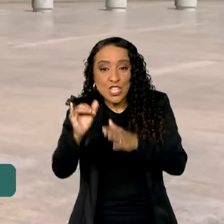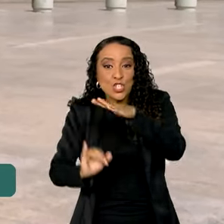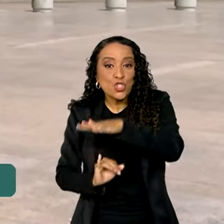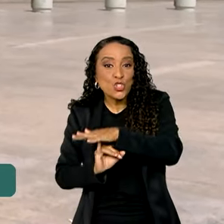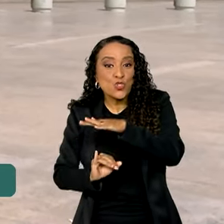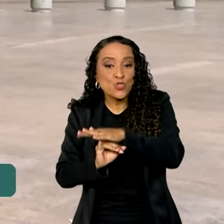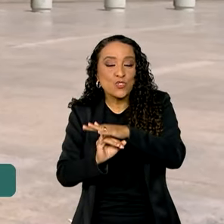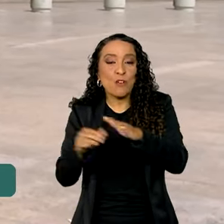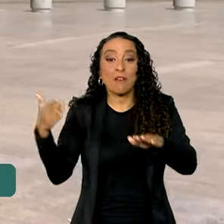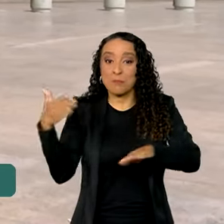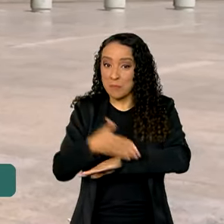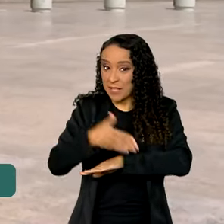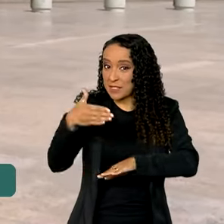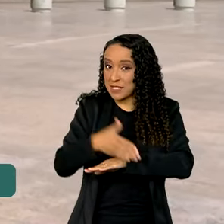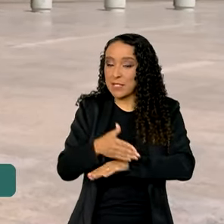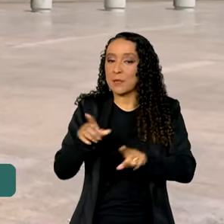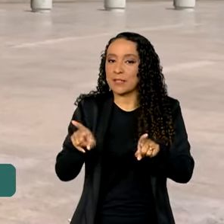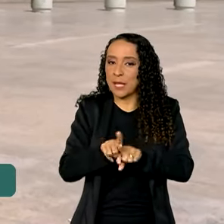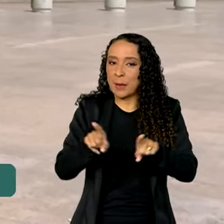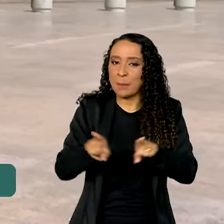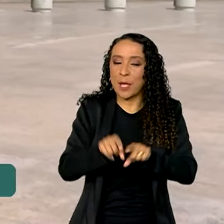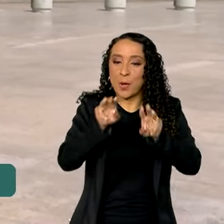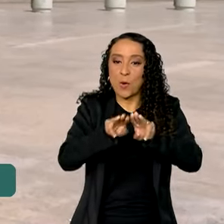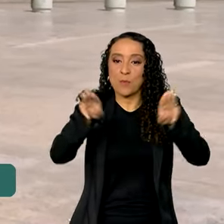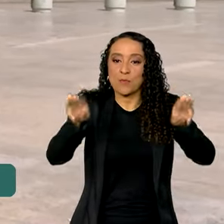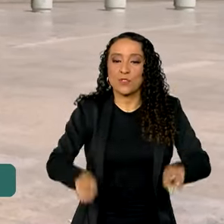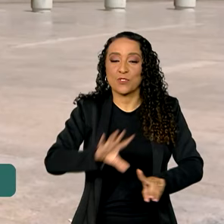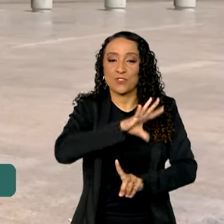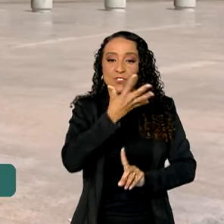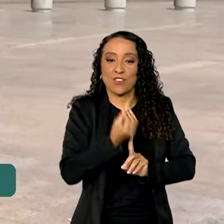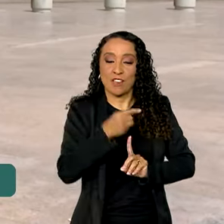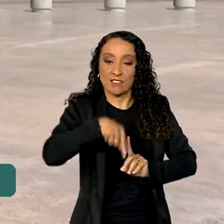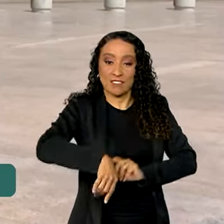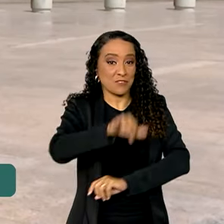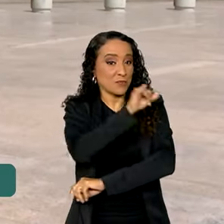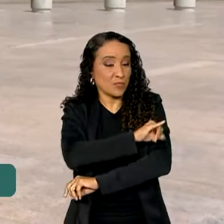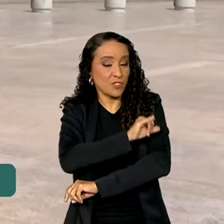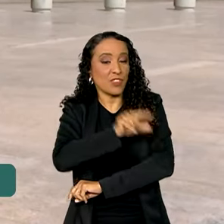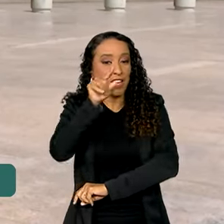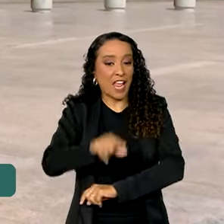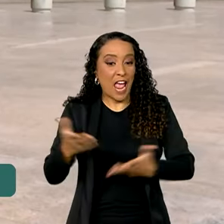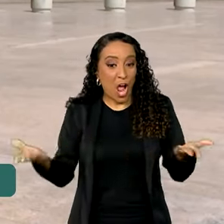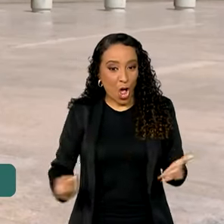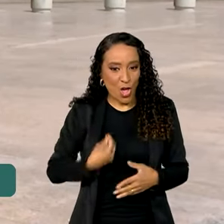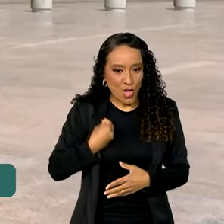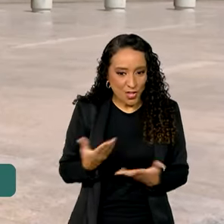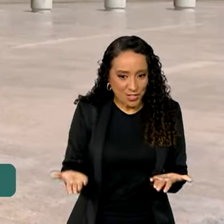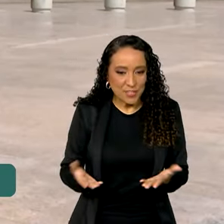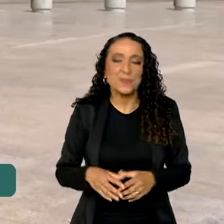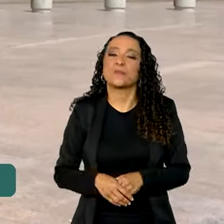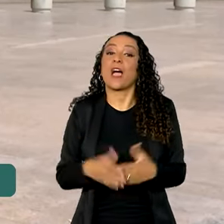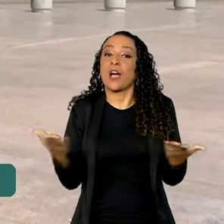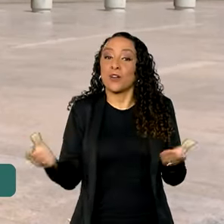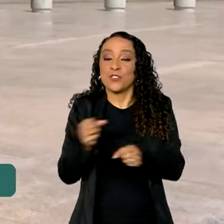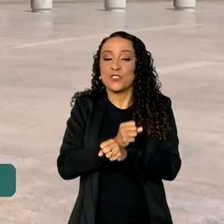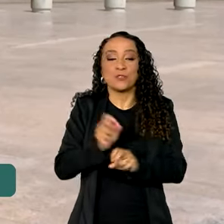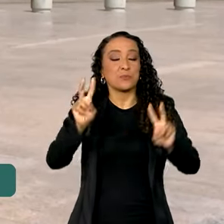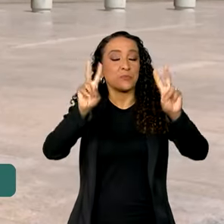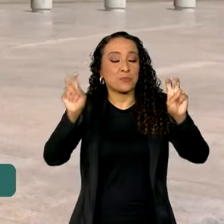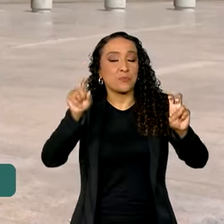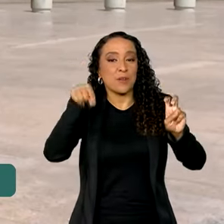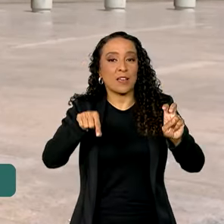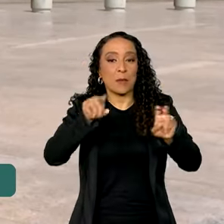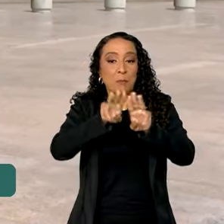instituições participantes, incluindo o Museu de Arte aqui do Rio de Janeiro, que é onde nós estamos. E este ano o tema